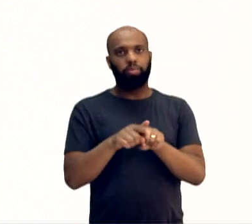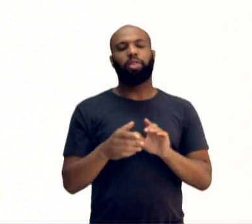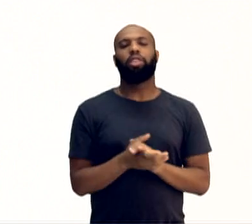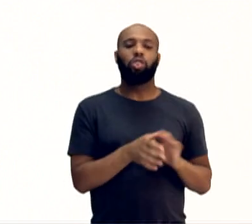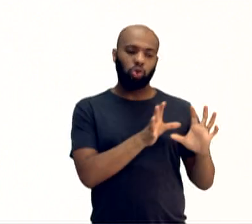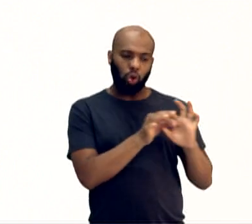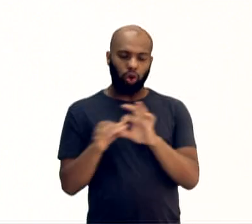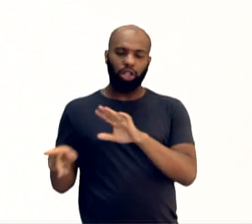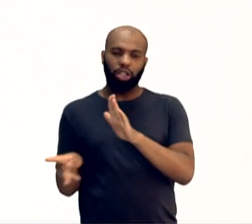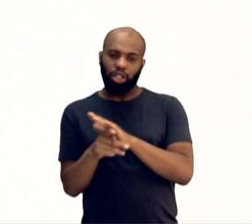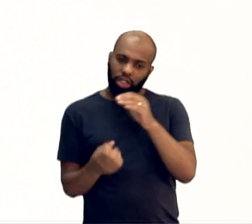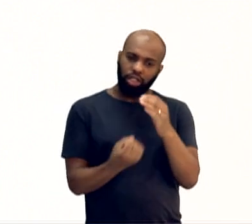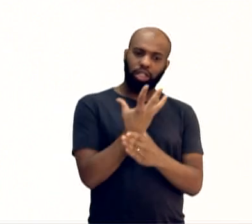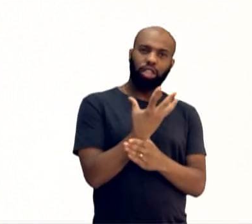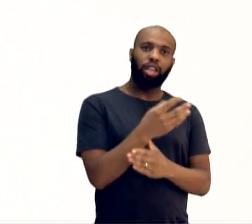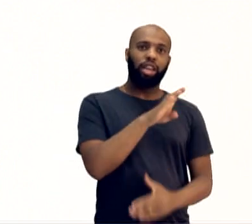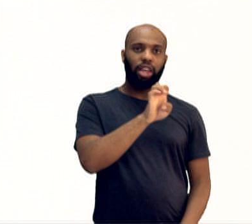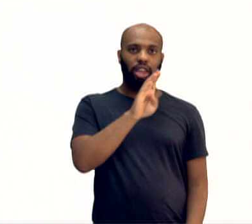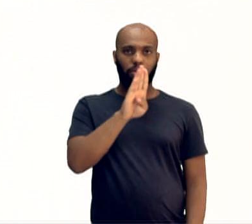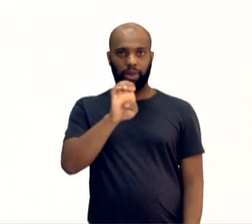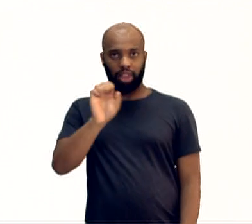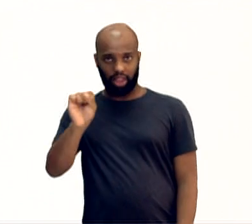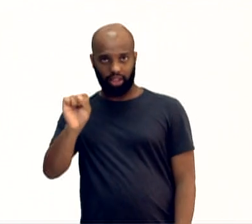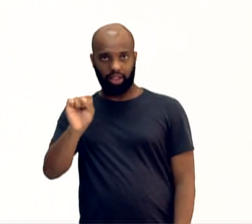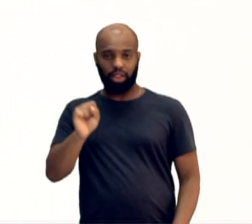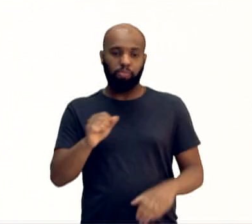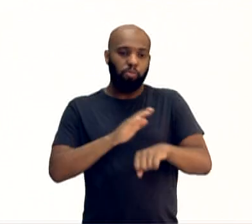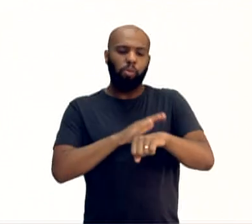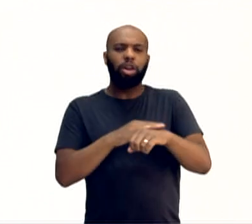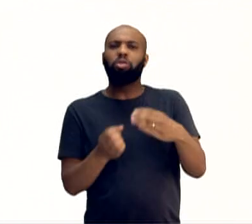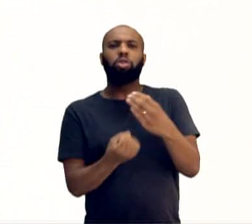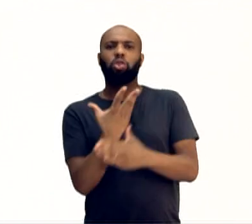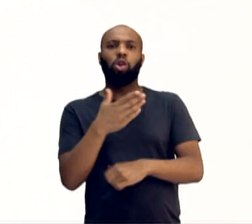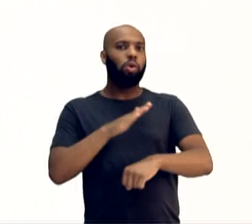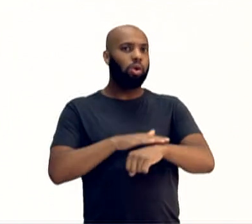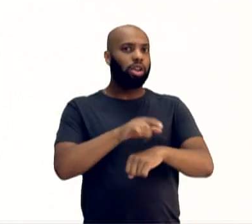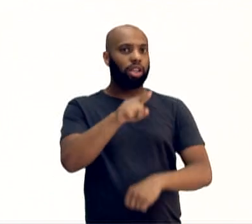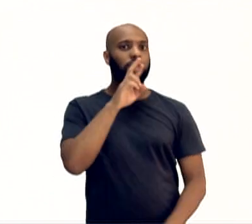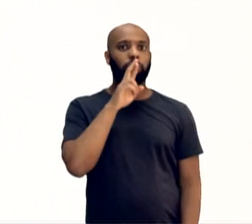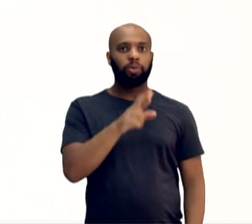contexto do surgimento do Estado do bem-estar social? Uns minutinhos para vocês responderem.